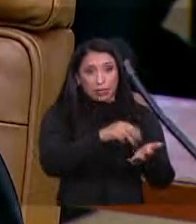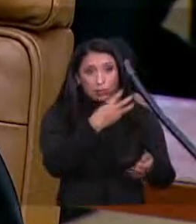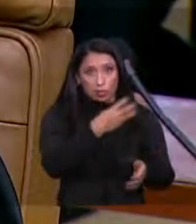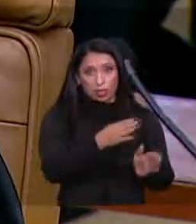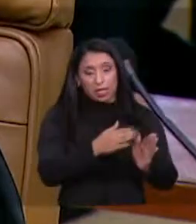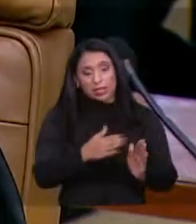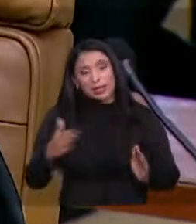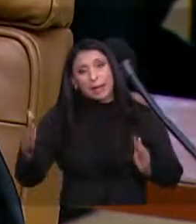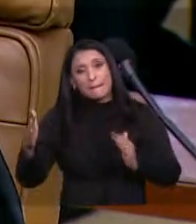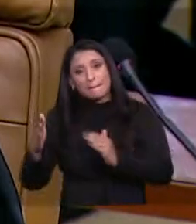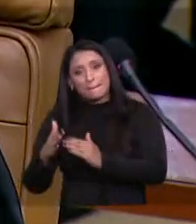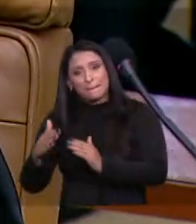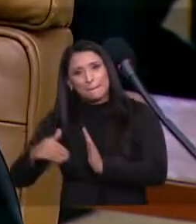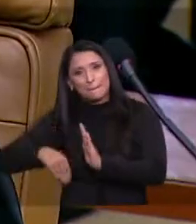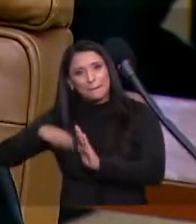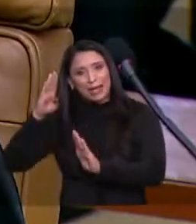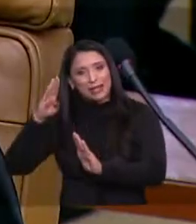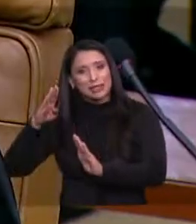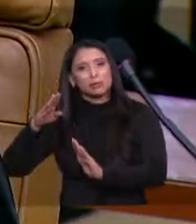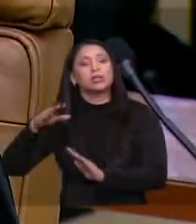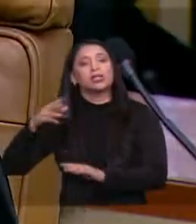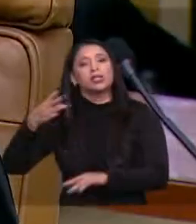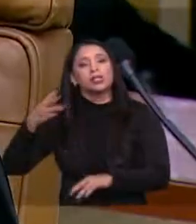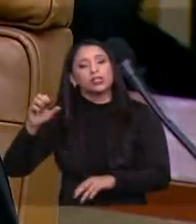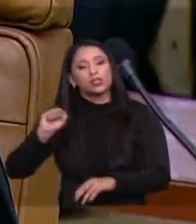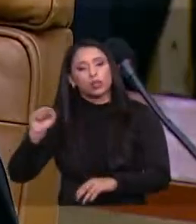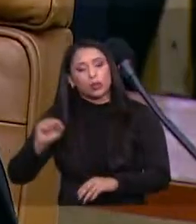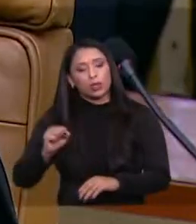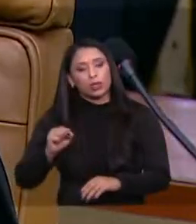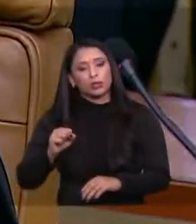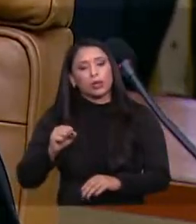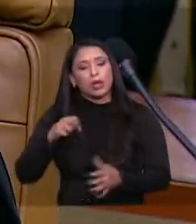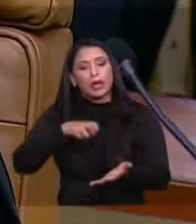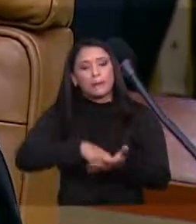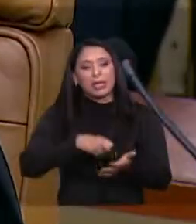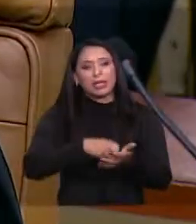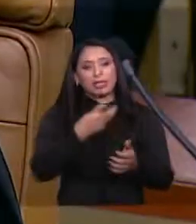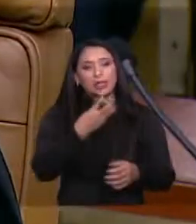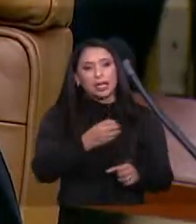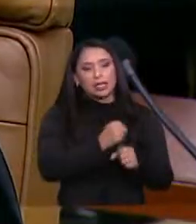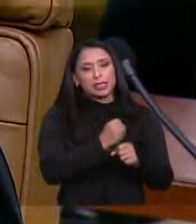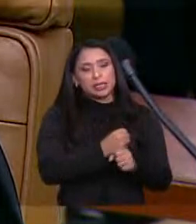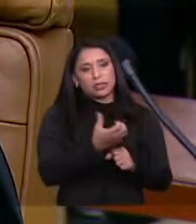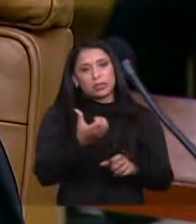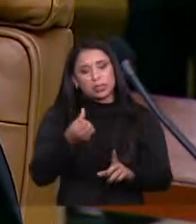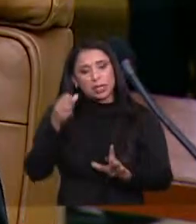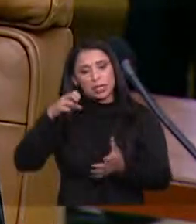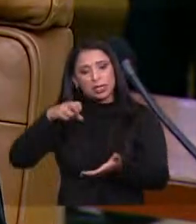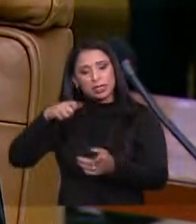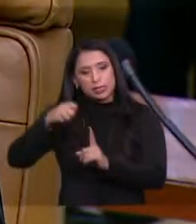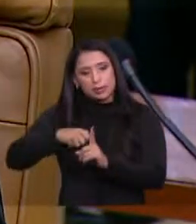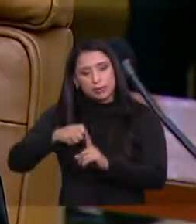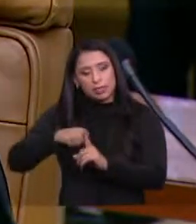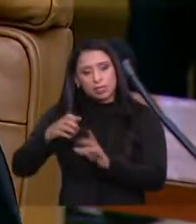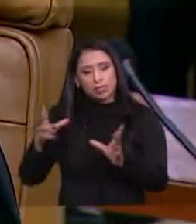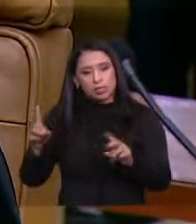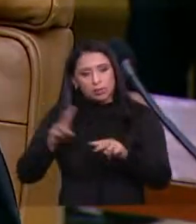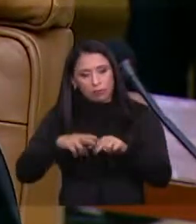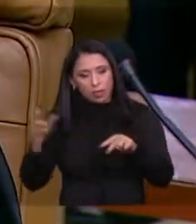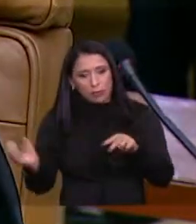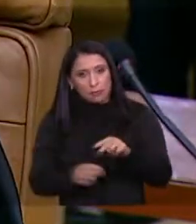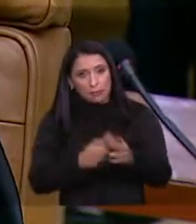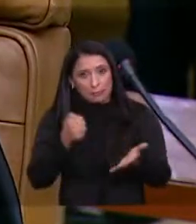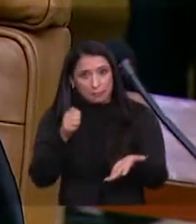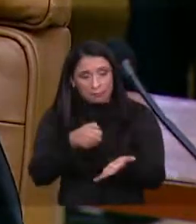de oito estou propondo a fixação da pena base em três anos e seis meses de reclusão e pagamento de 15 dias